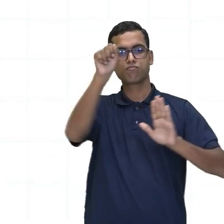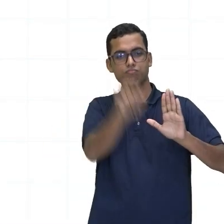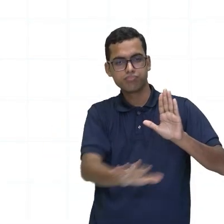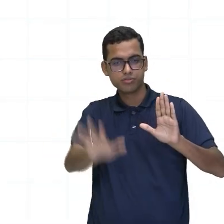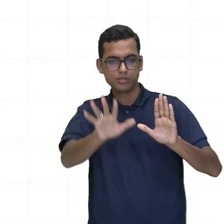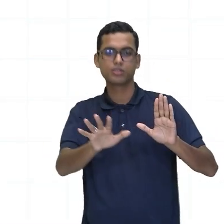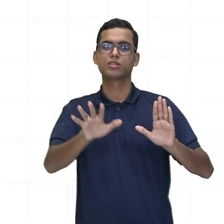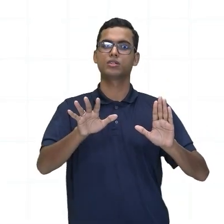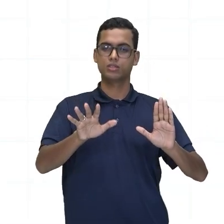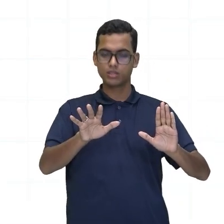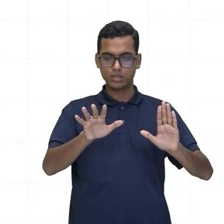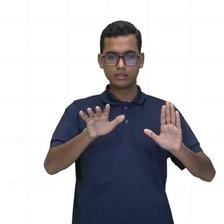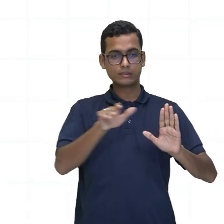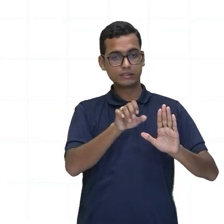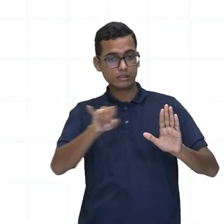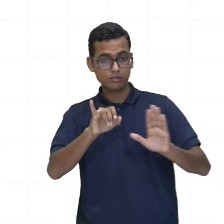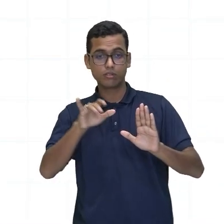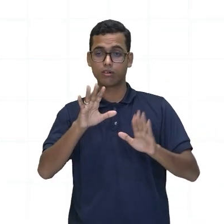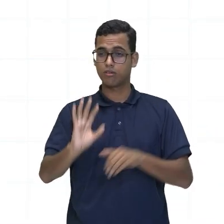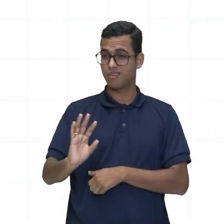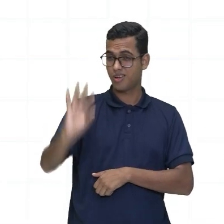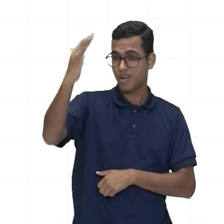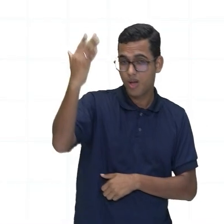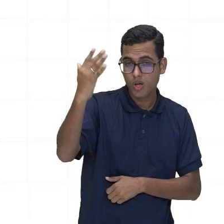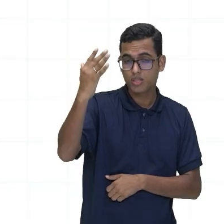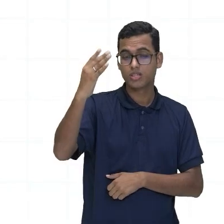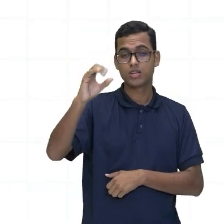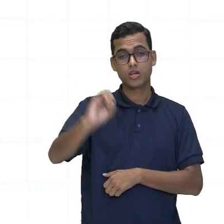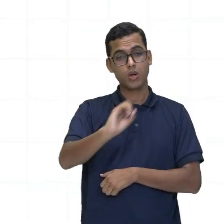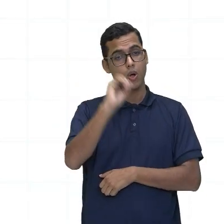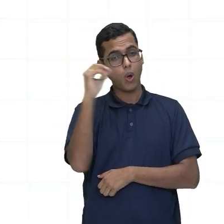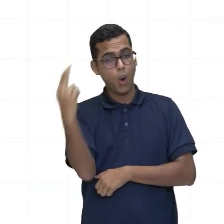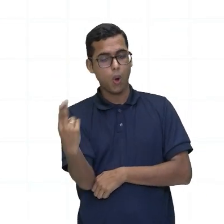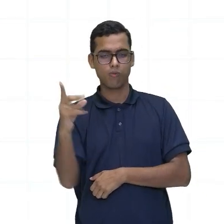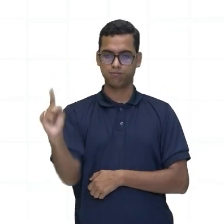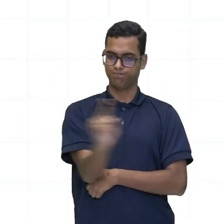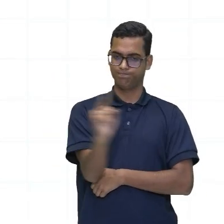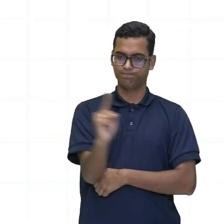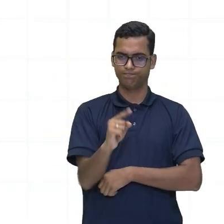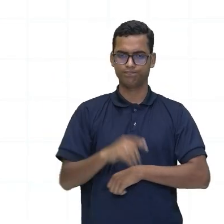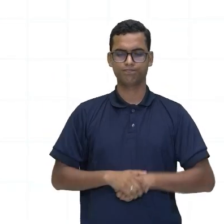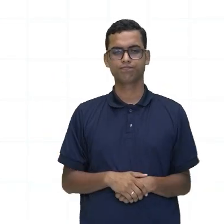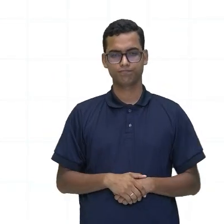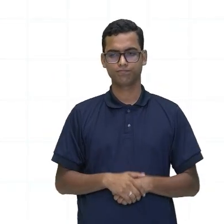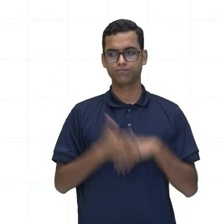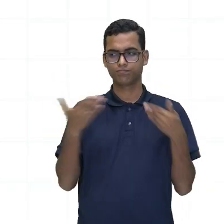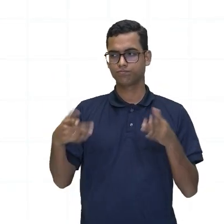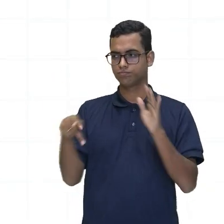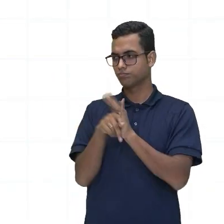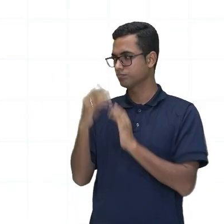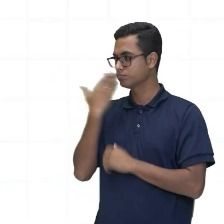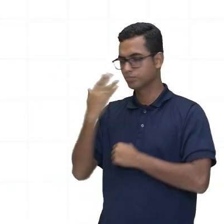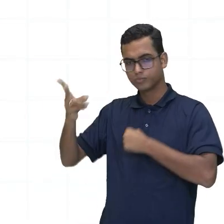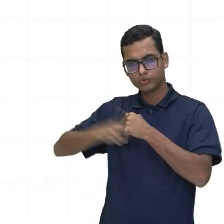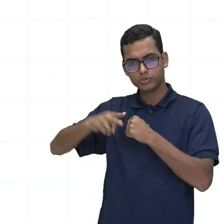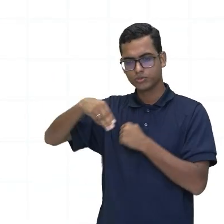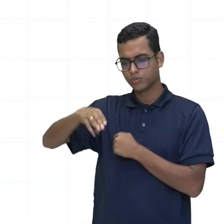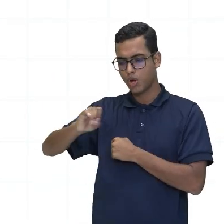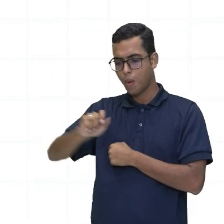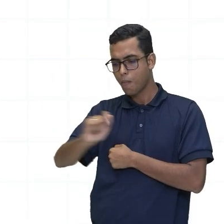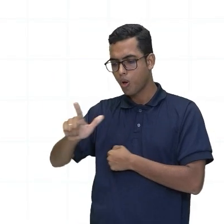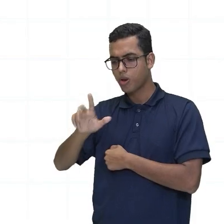se realmente acontecerá ou não. Isso é uma informação importante, né? Embora o verbo modal can seja utilizado para possibilidade,